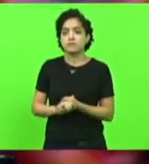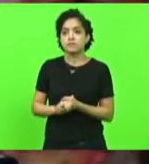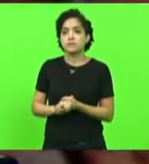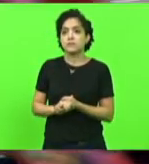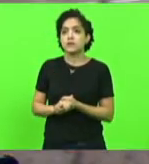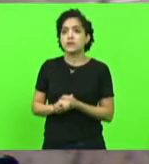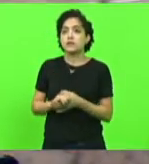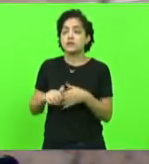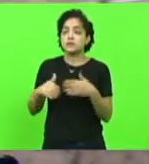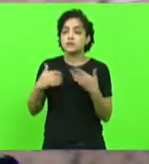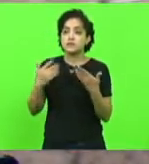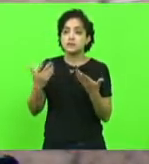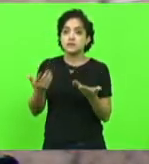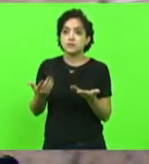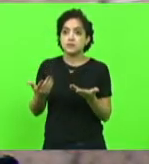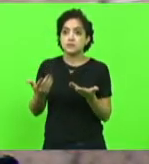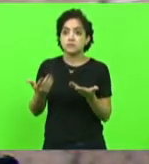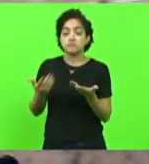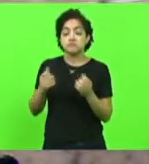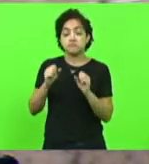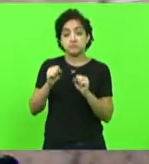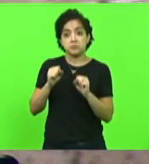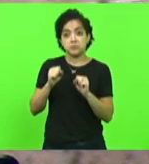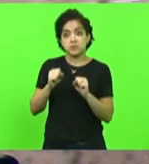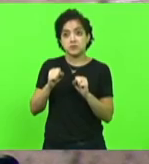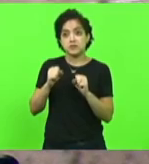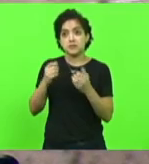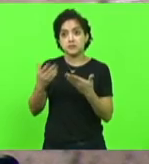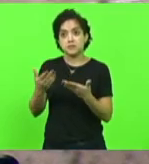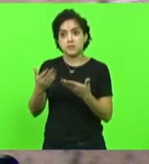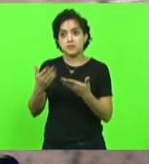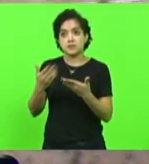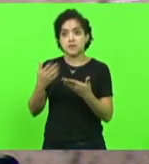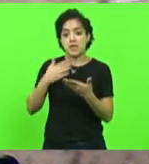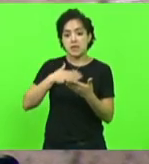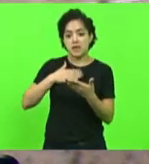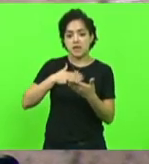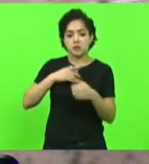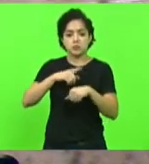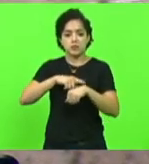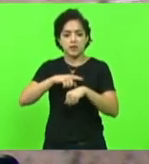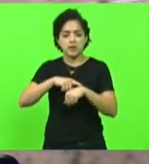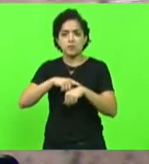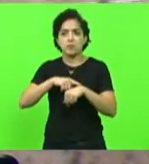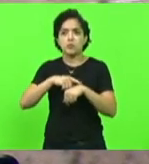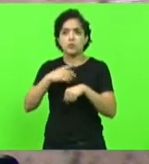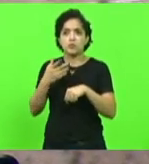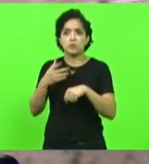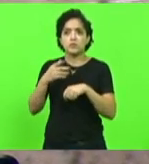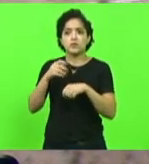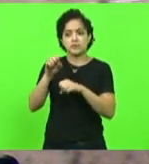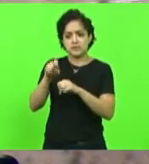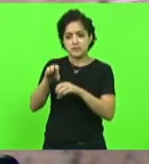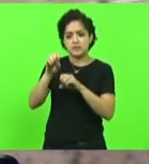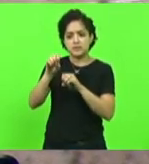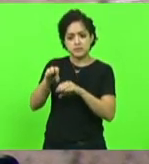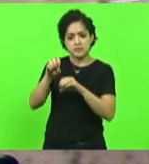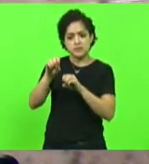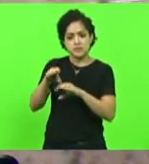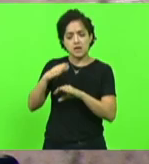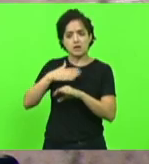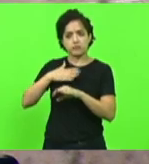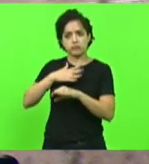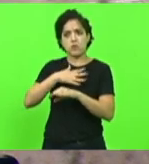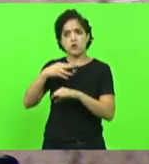Então, quem dera eu pudesse ter tempo, eu e a minha esposa, de poder educar o meu filho dentro da minha casa.